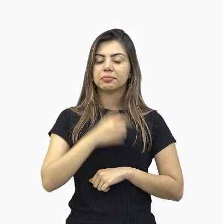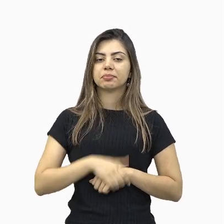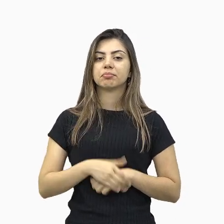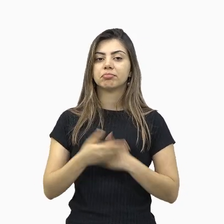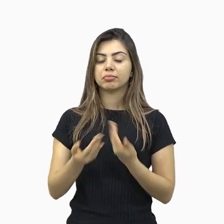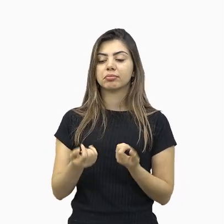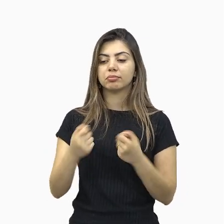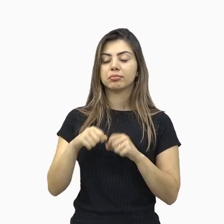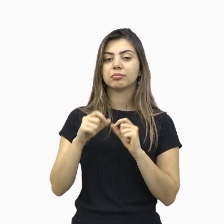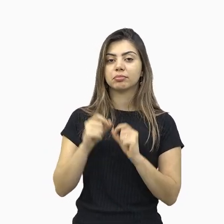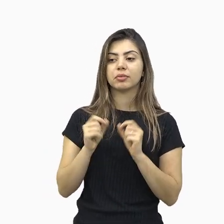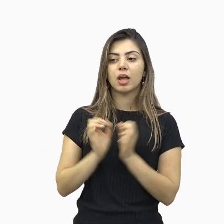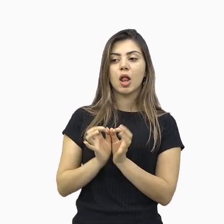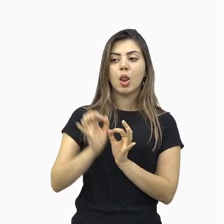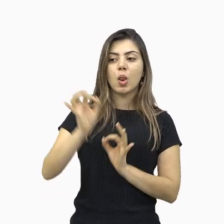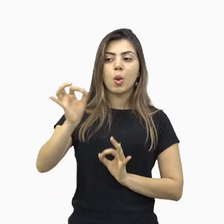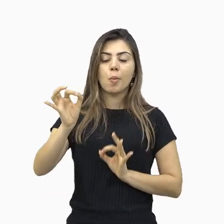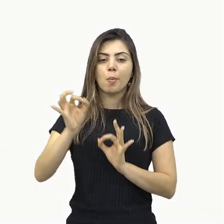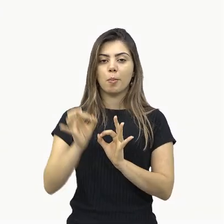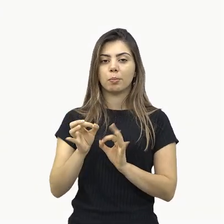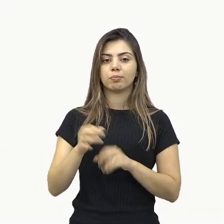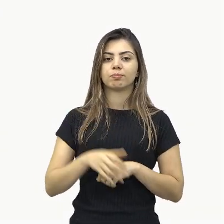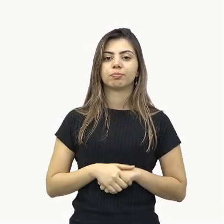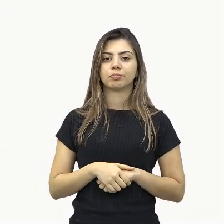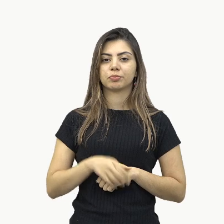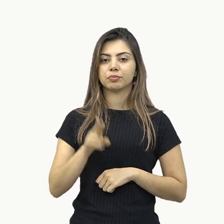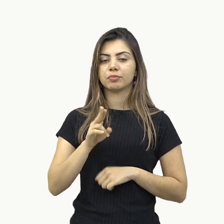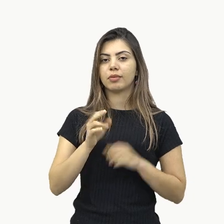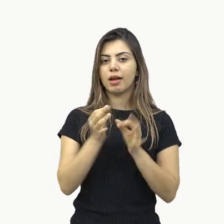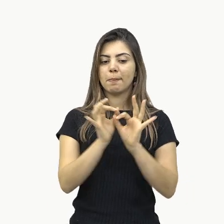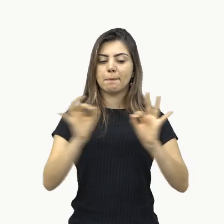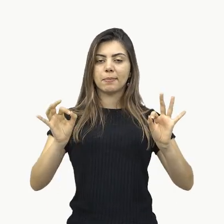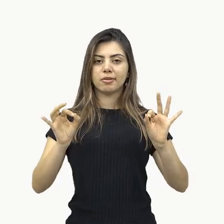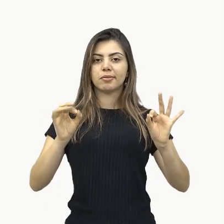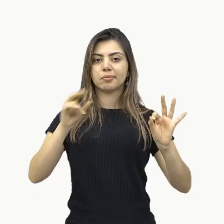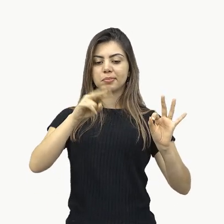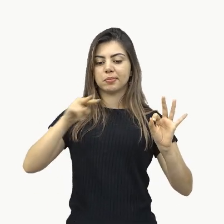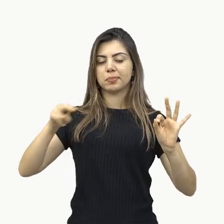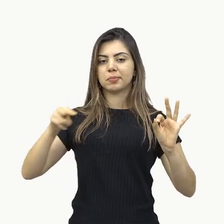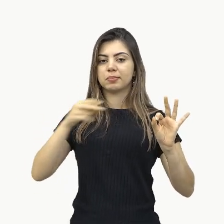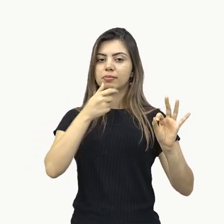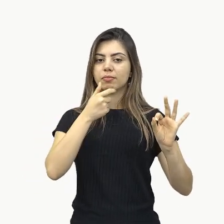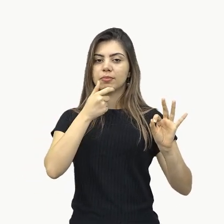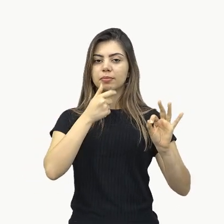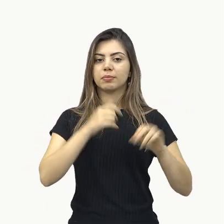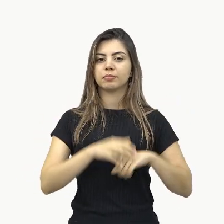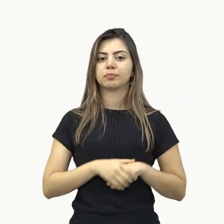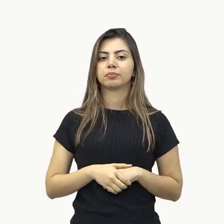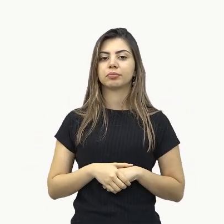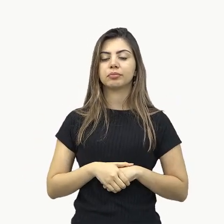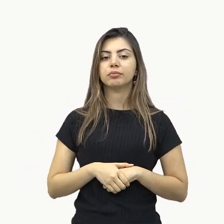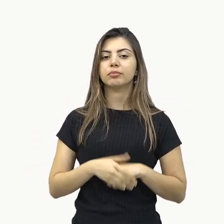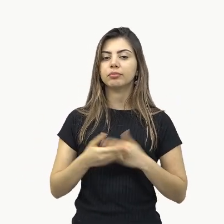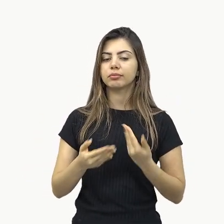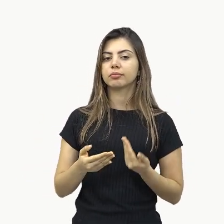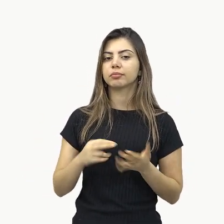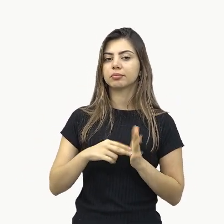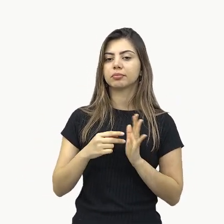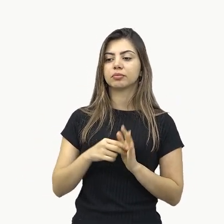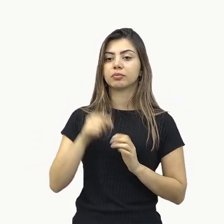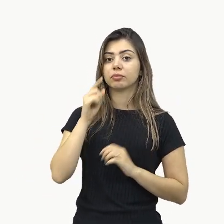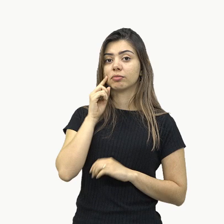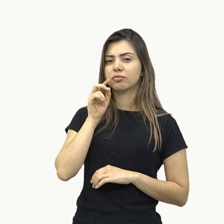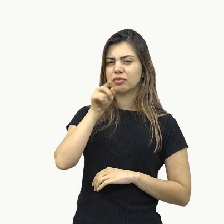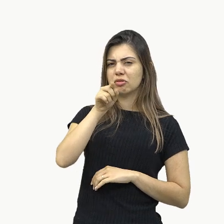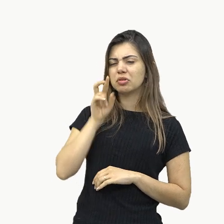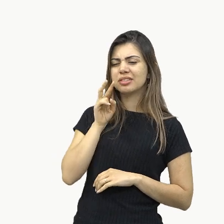né, relacionado à distância. Do you see this book on the table? Você vê este livro, então eu estou apontando, está muito próximo de mim. Você